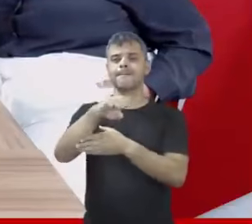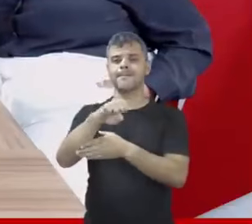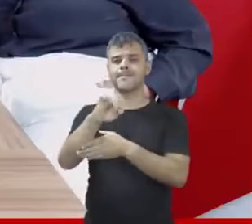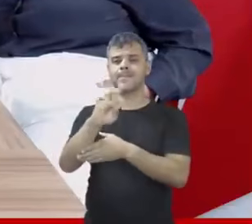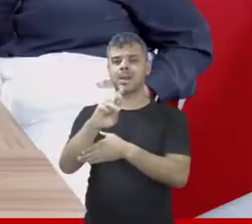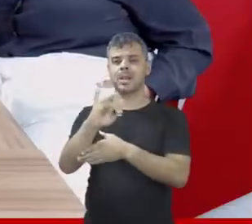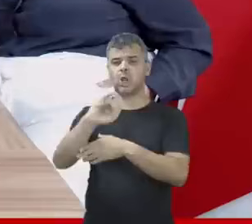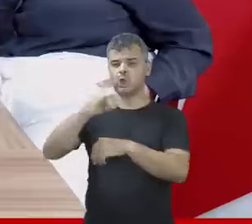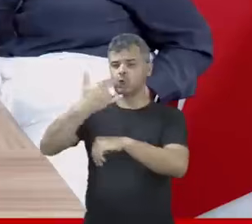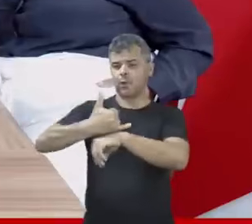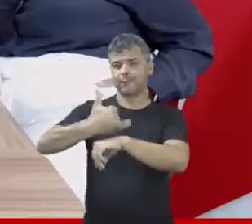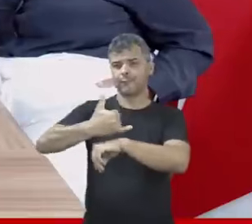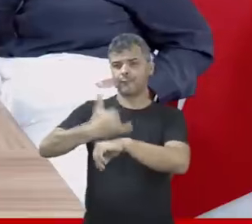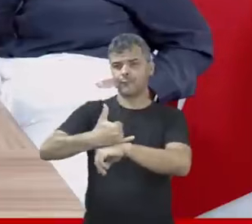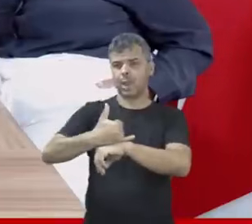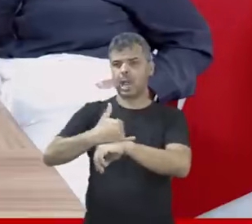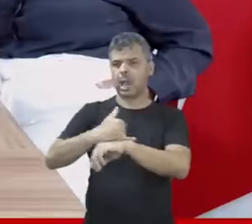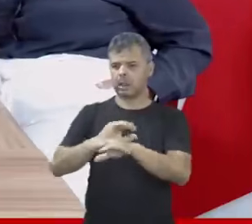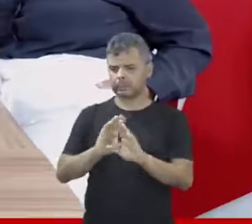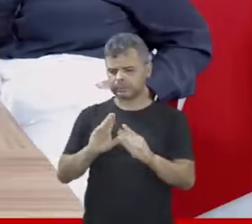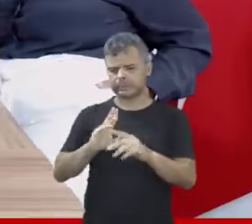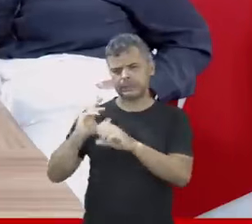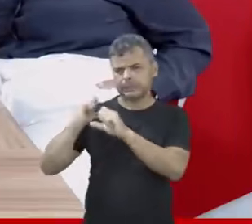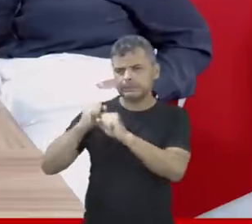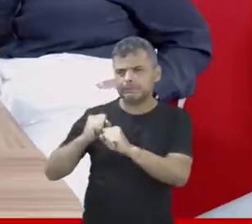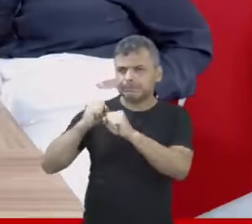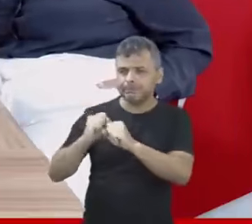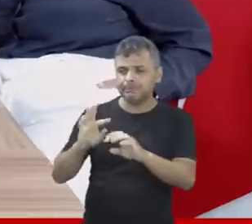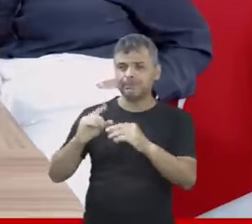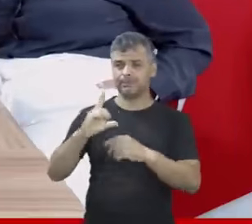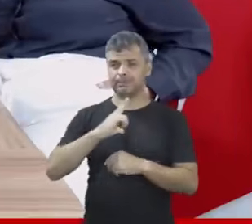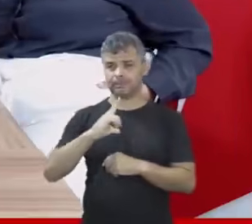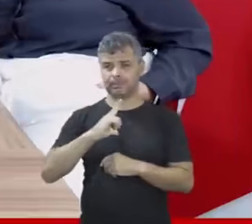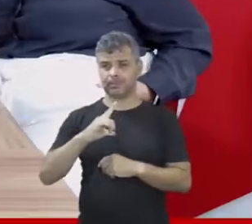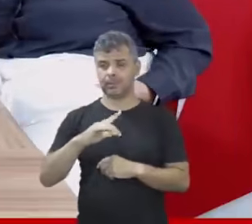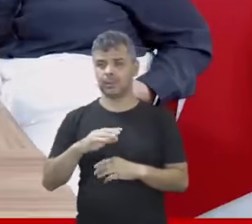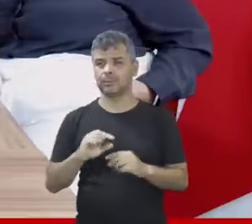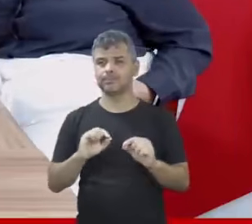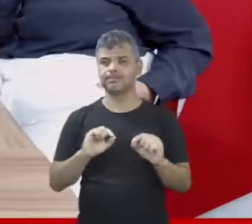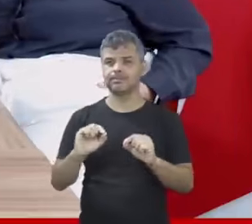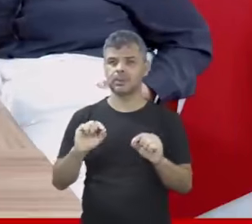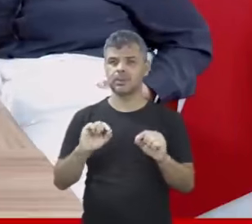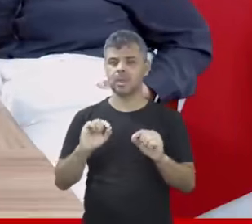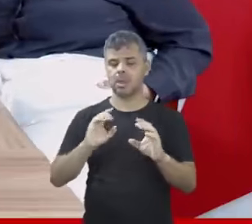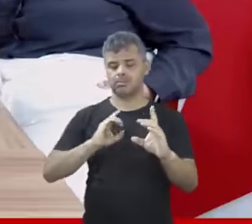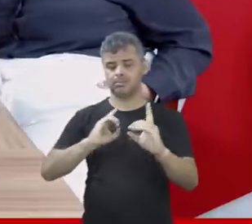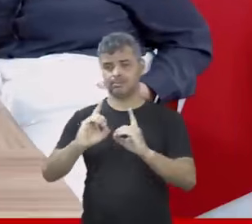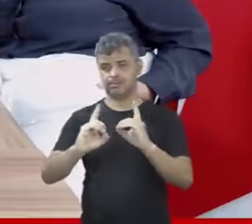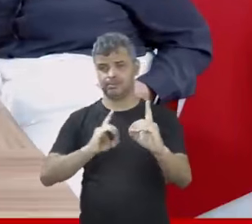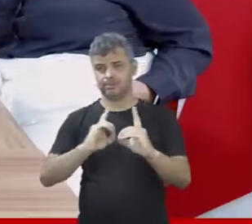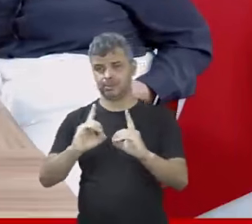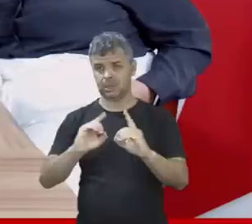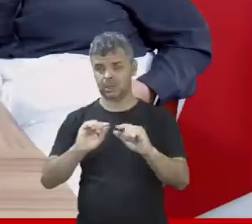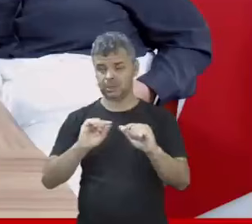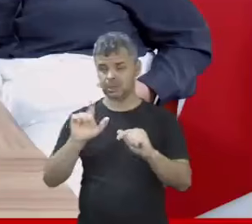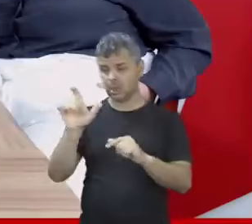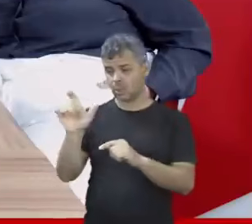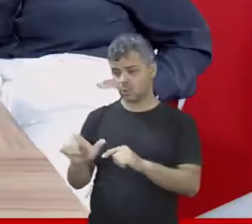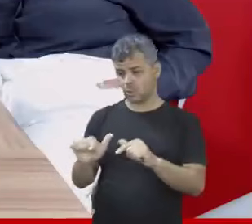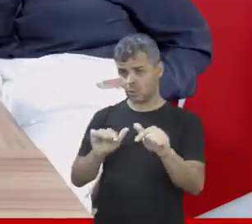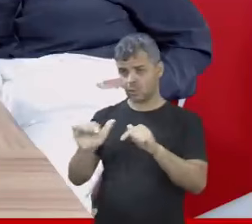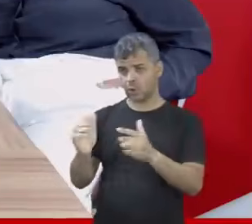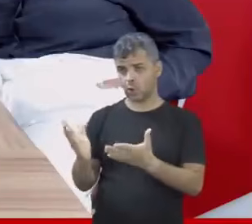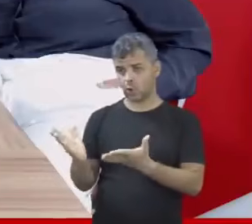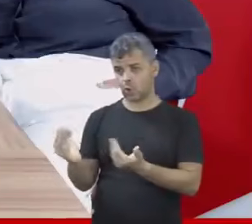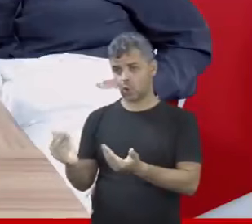que é um setor de trabalho muito pesado, e que tem uma dinâmica de ter um trabalhador muito